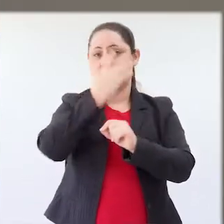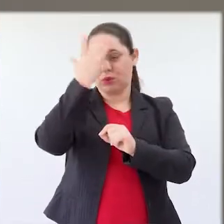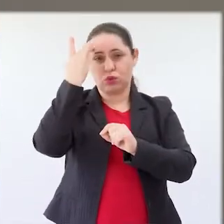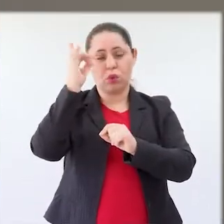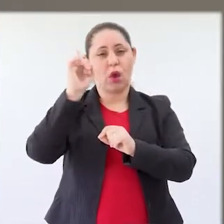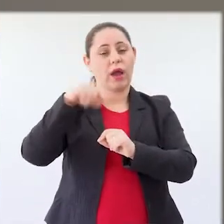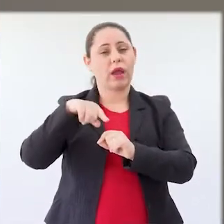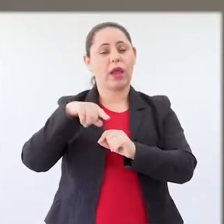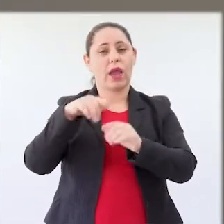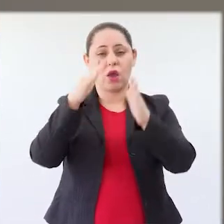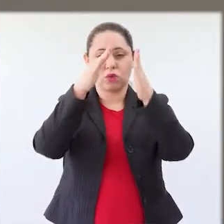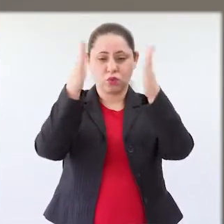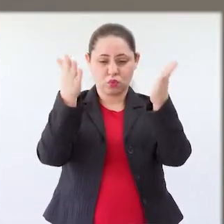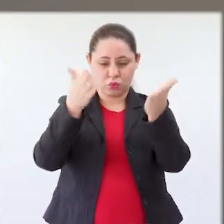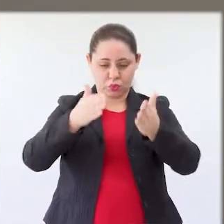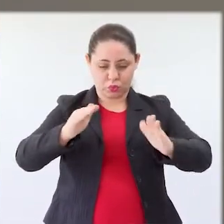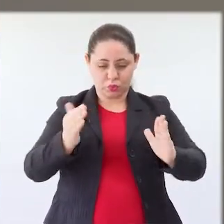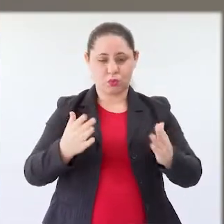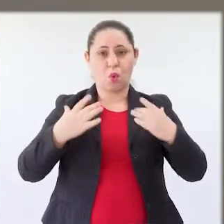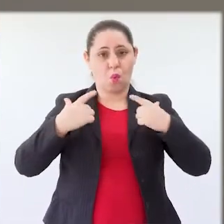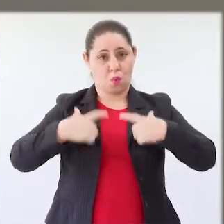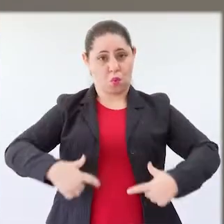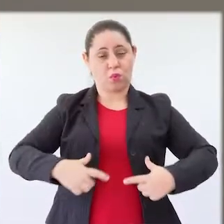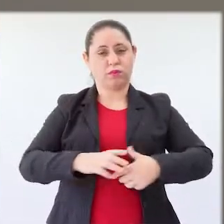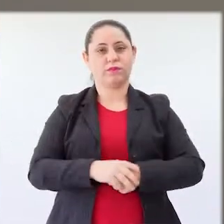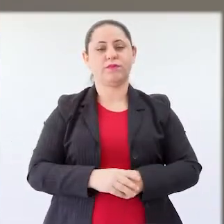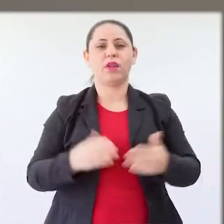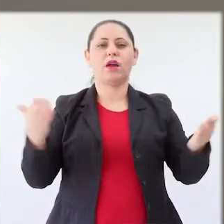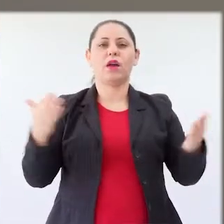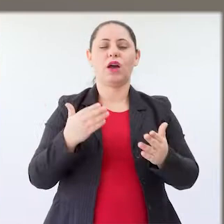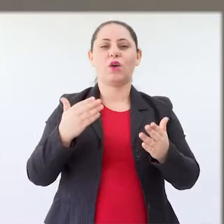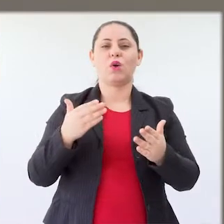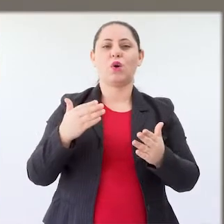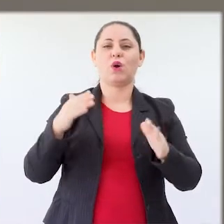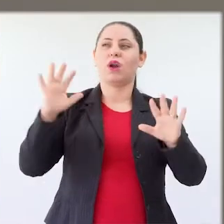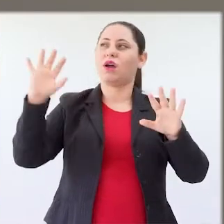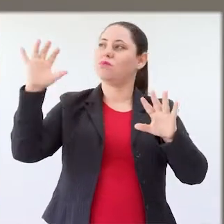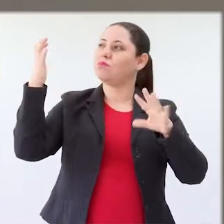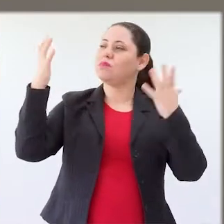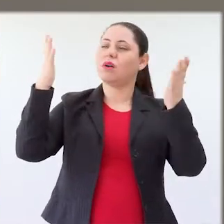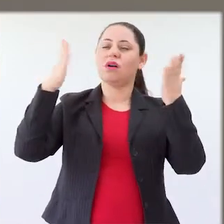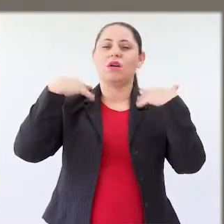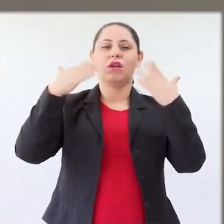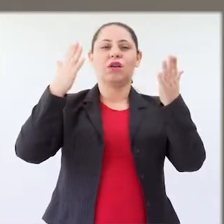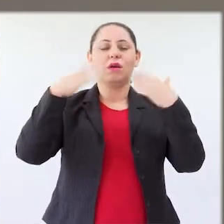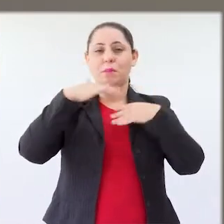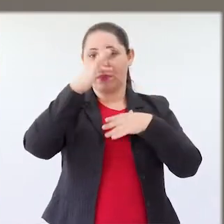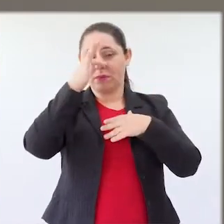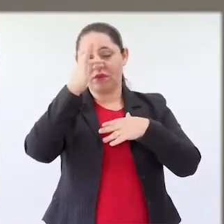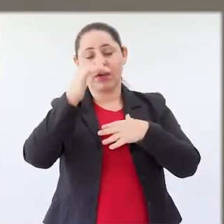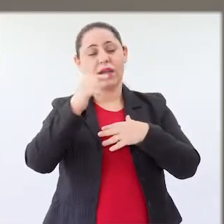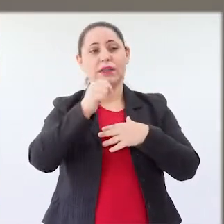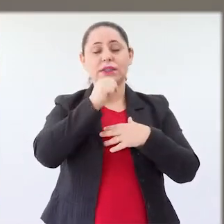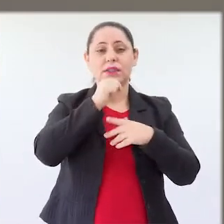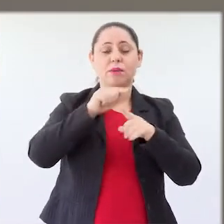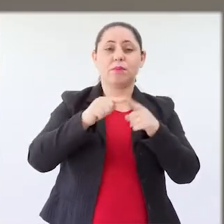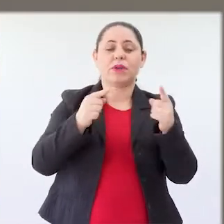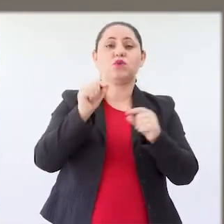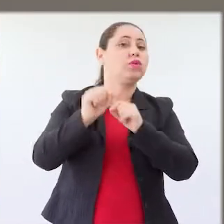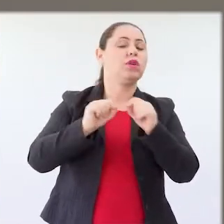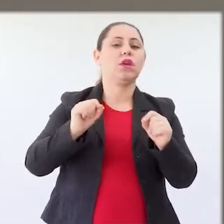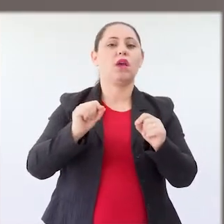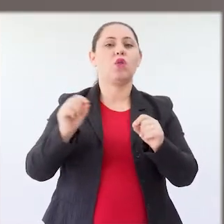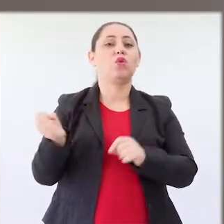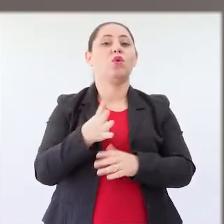uma modelada no corpo. Quais são os procedimentos? Agora chegando o verão, né? Estamos na primavera, mas o que é o boom